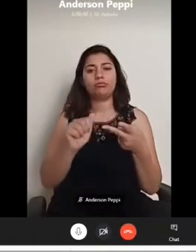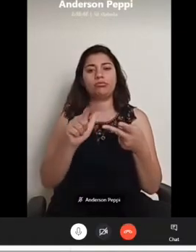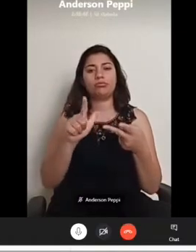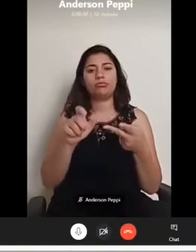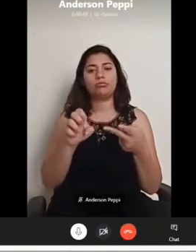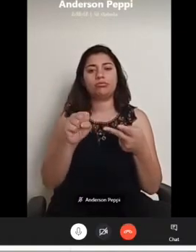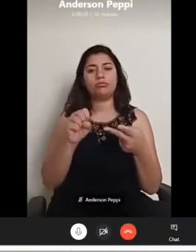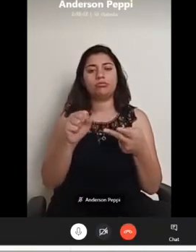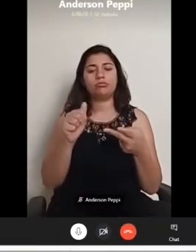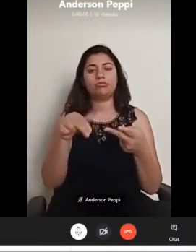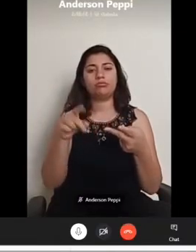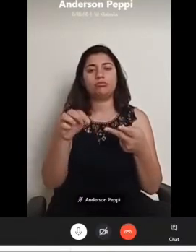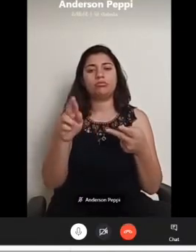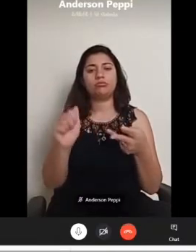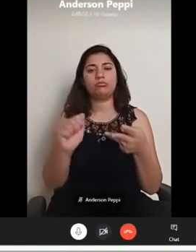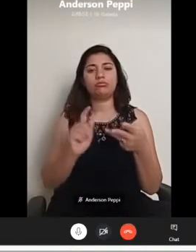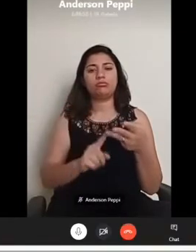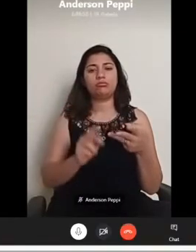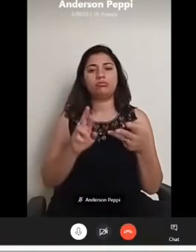Iello.